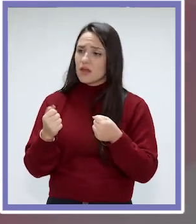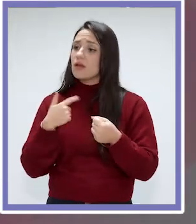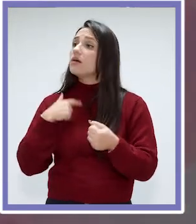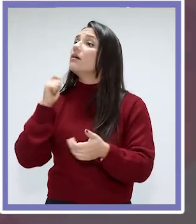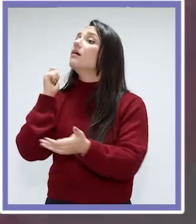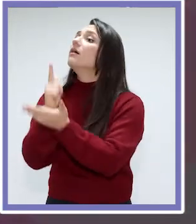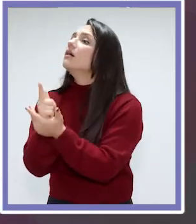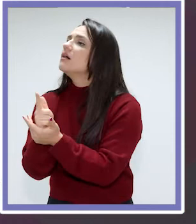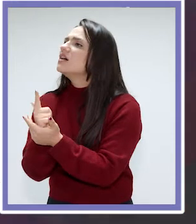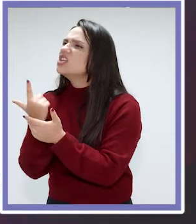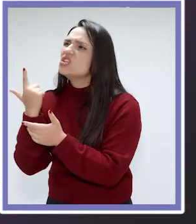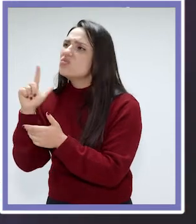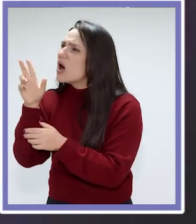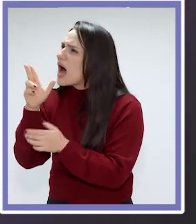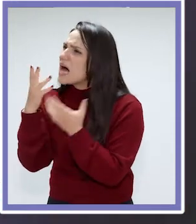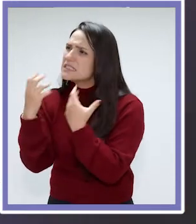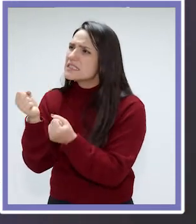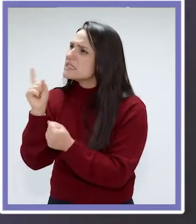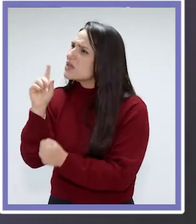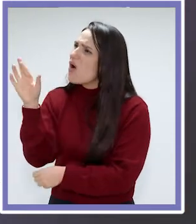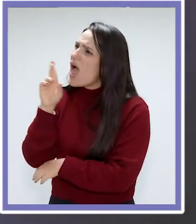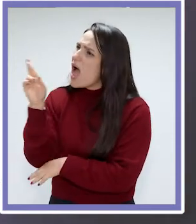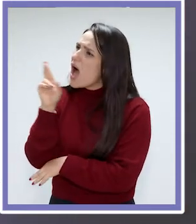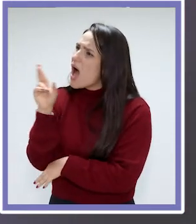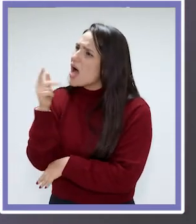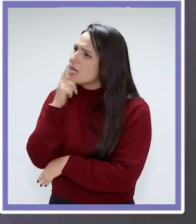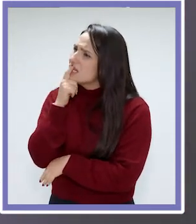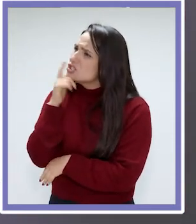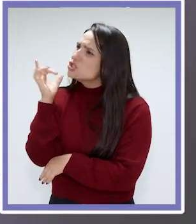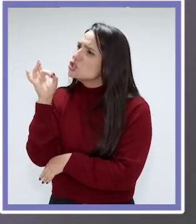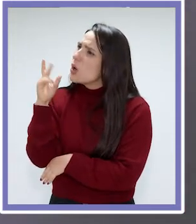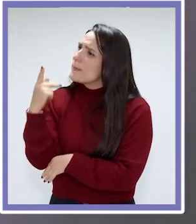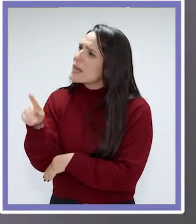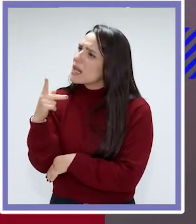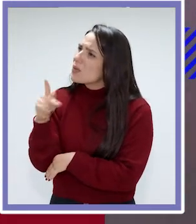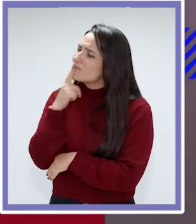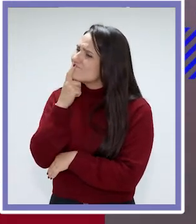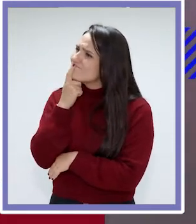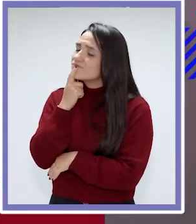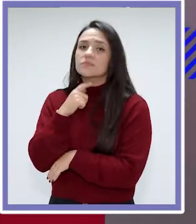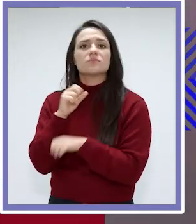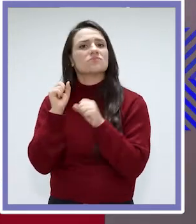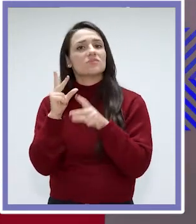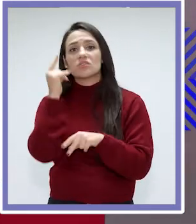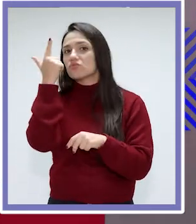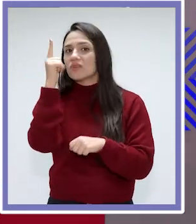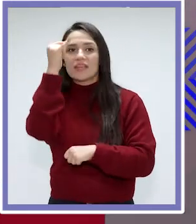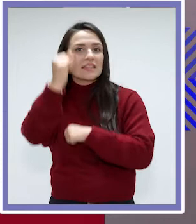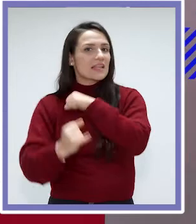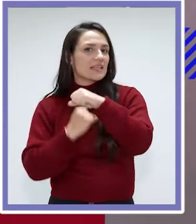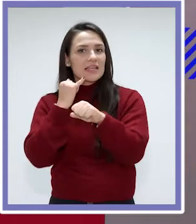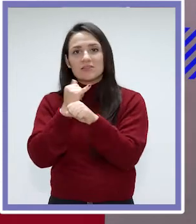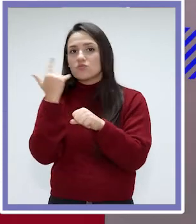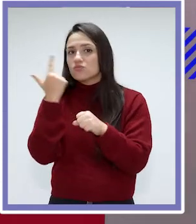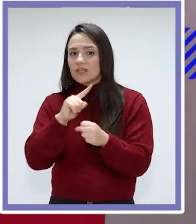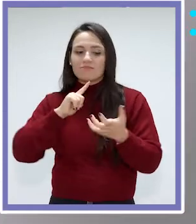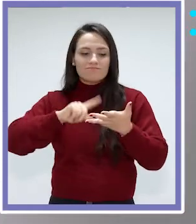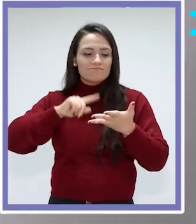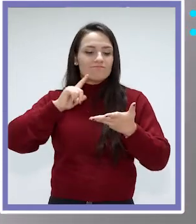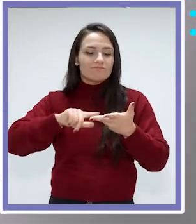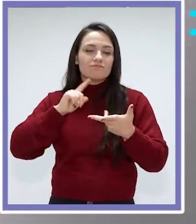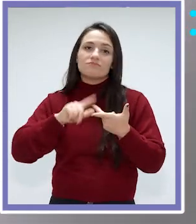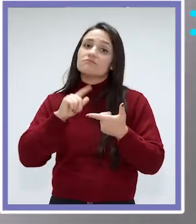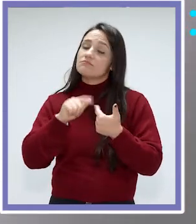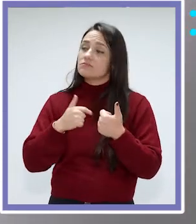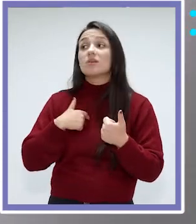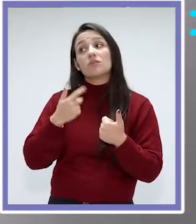moeda brasileira, por exemplo, né? Você não tem internet, você não tem toda uma série de coisas